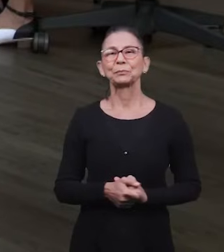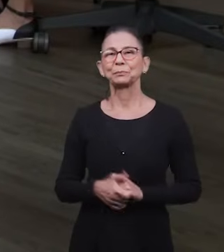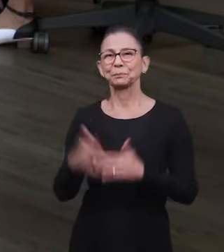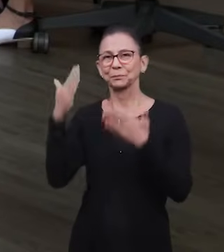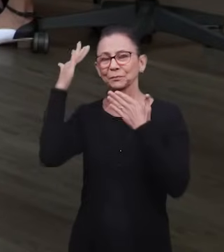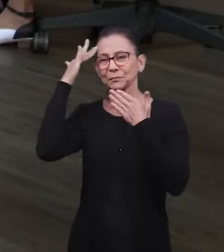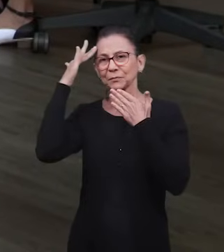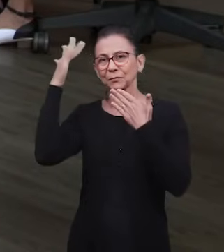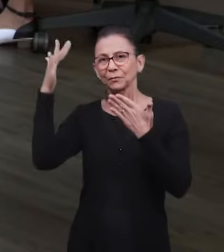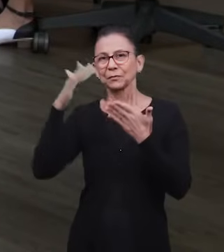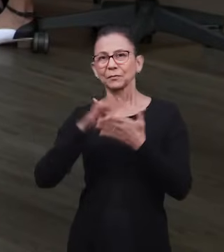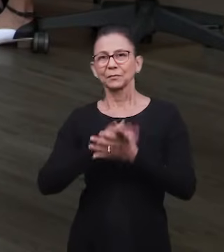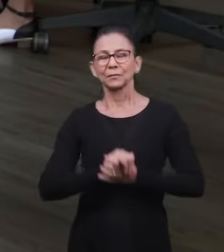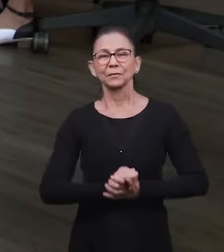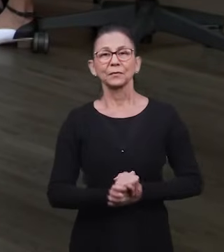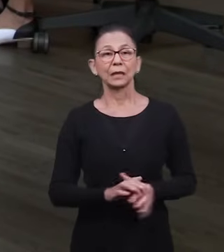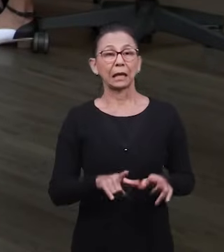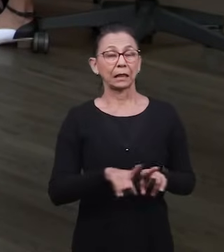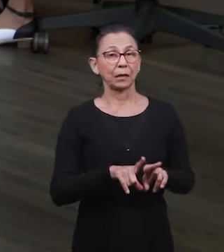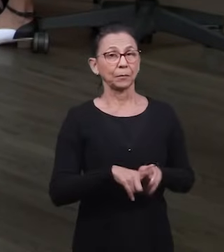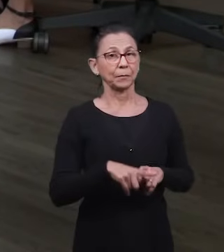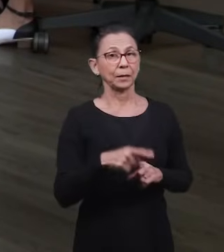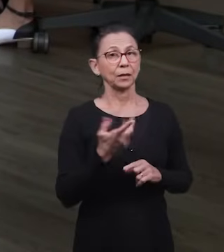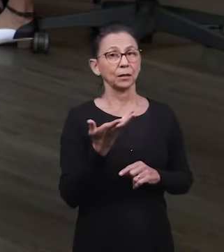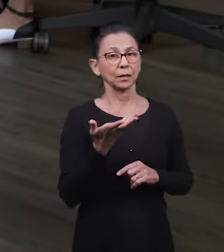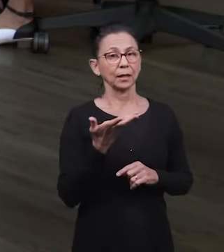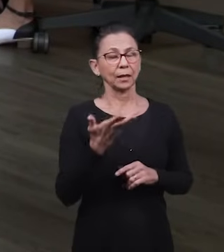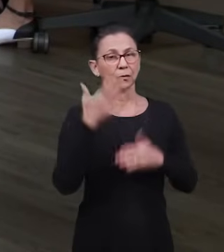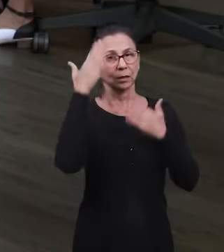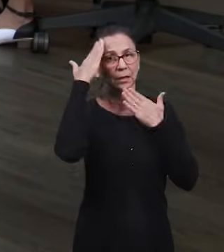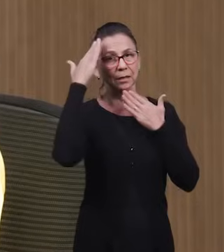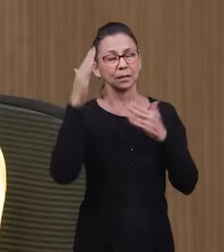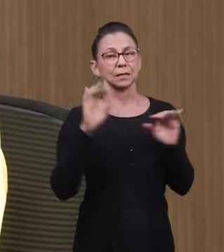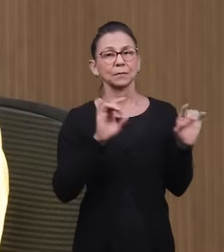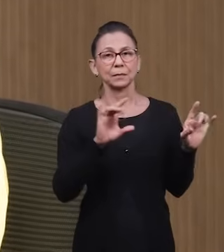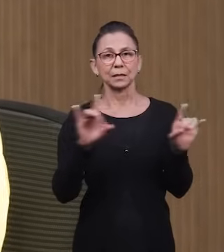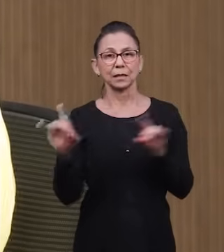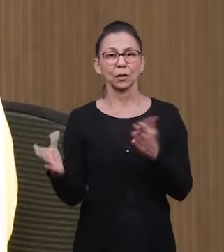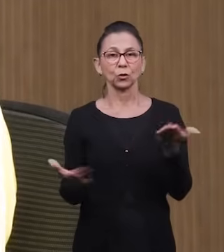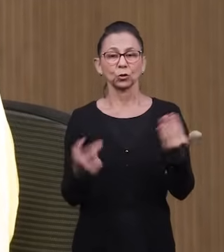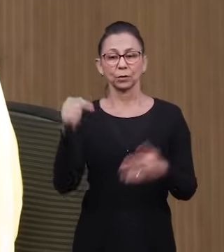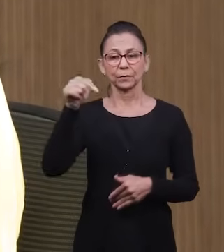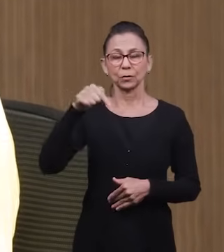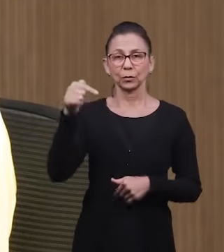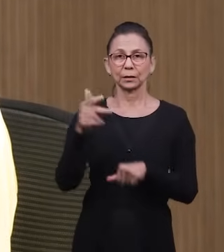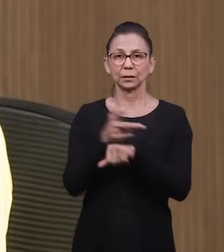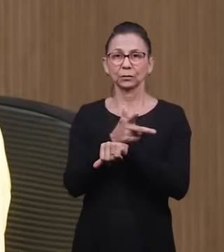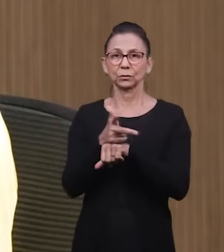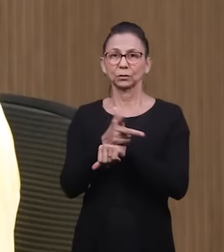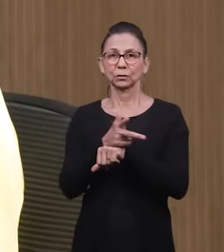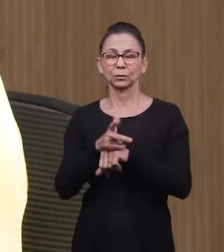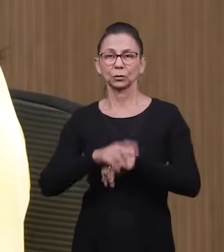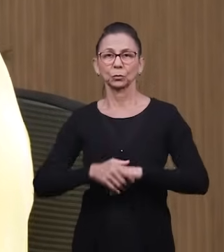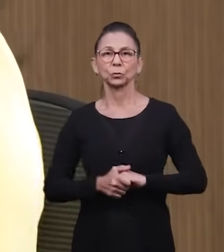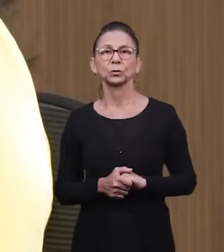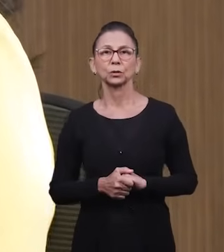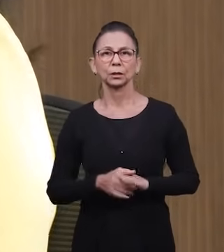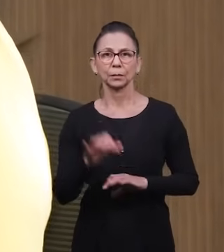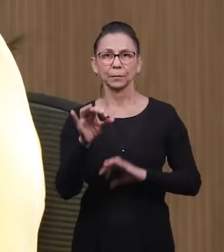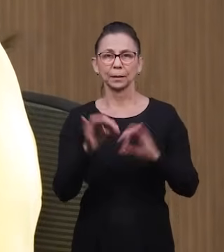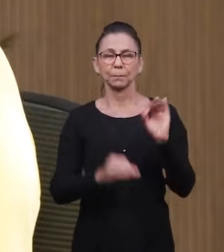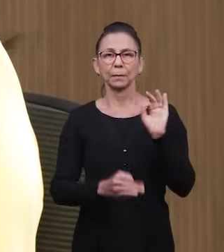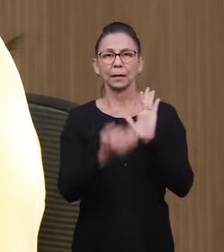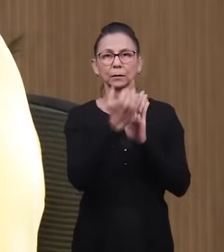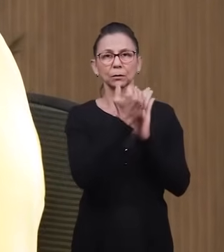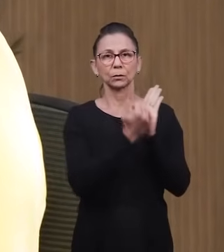Talma. Andréia, obrigado pela sua participação. Eu queria fazer hoje um agradecimento especial para os jovens que estão aqui nos bastidores, sabe? Sim. Os que fazem